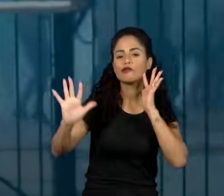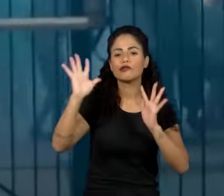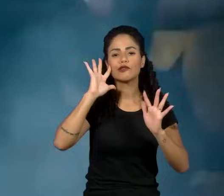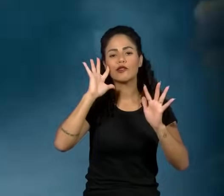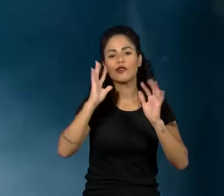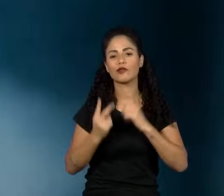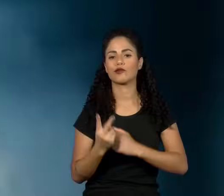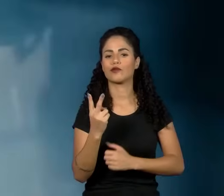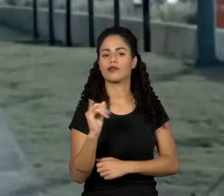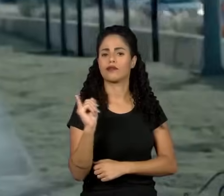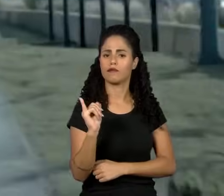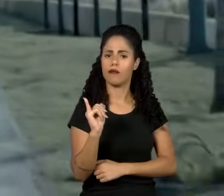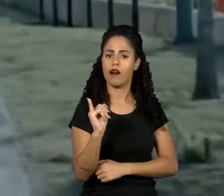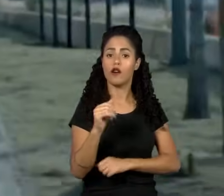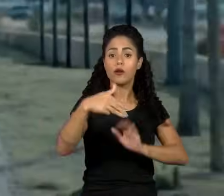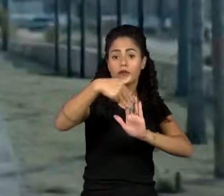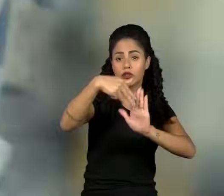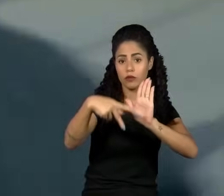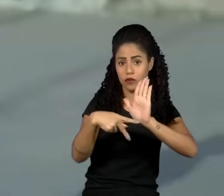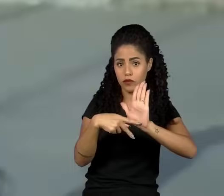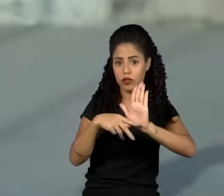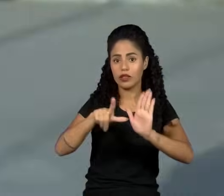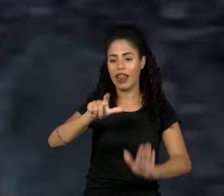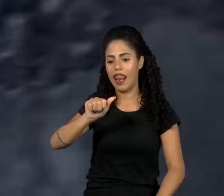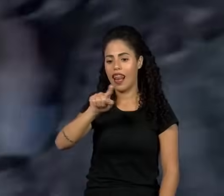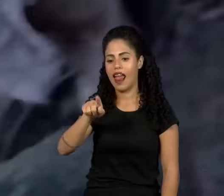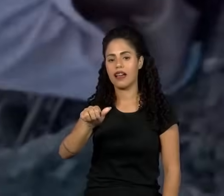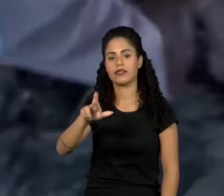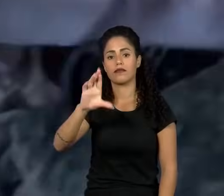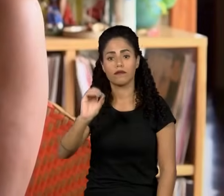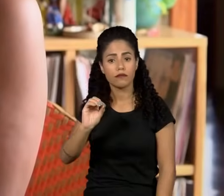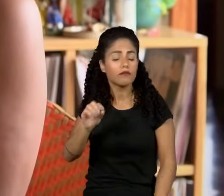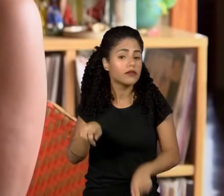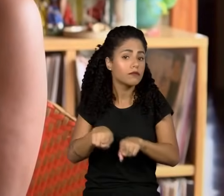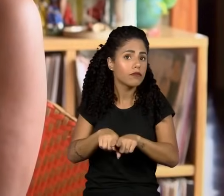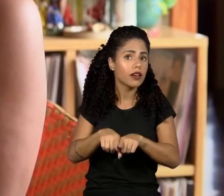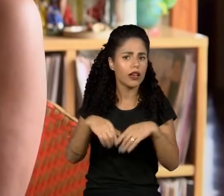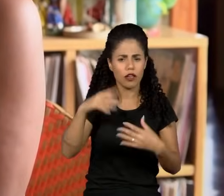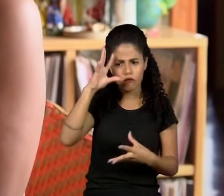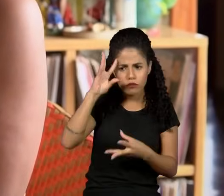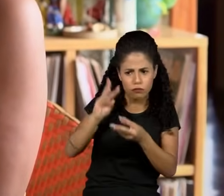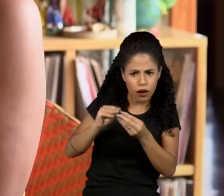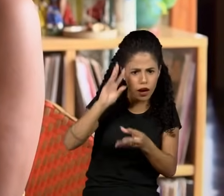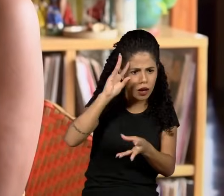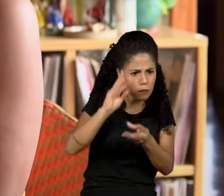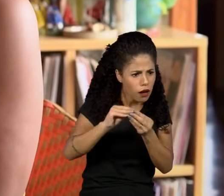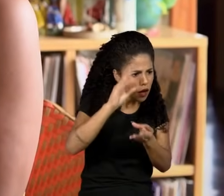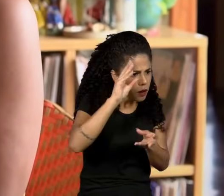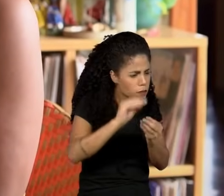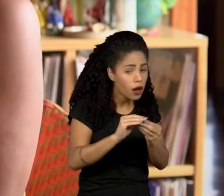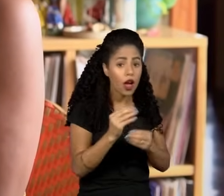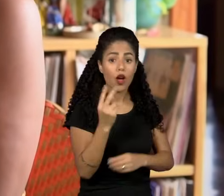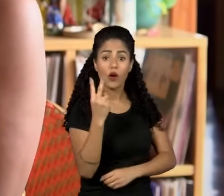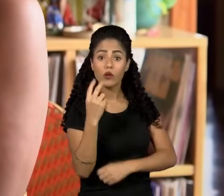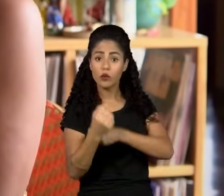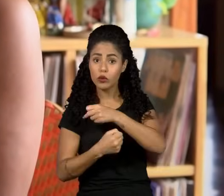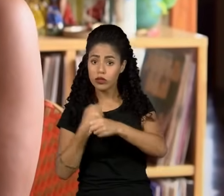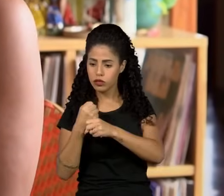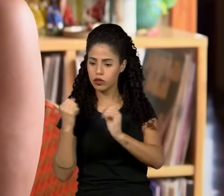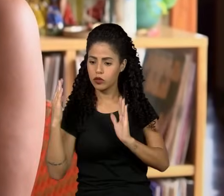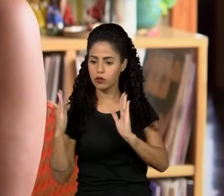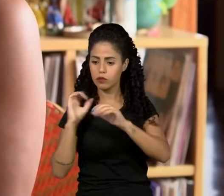Medida Provisória, do Lazinho, e aí vou compreendendo que pós 2 anos de pandemia, com